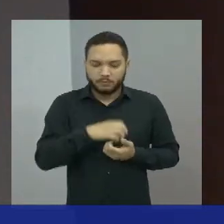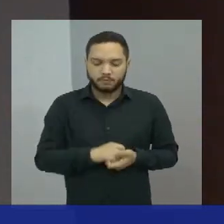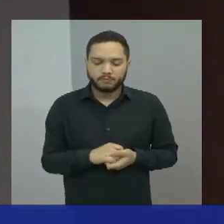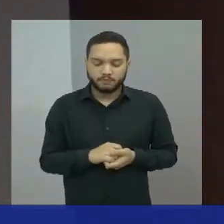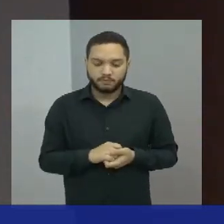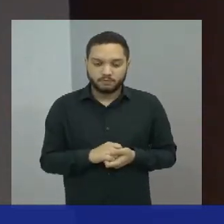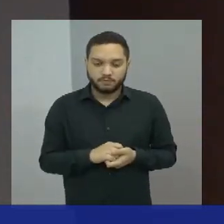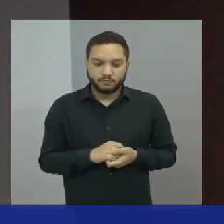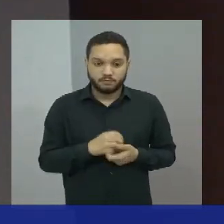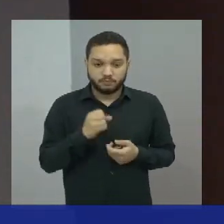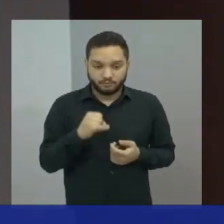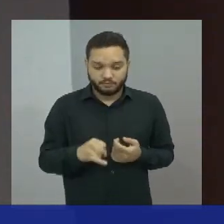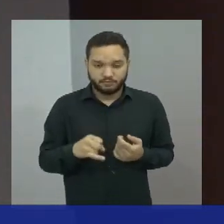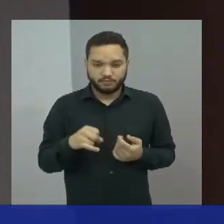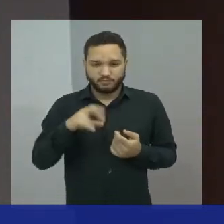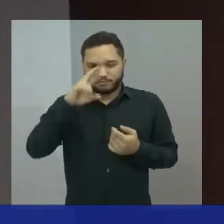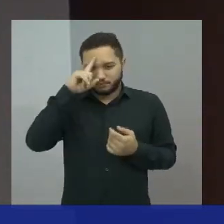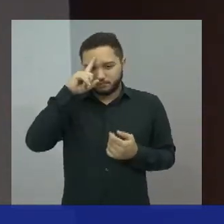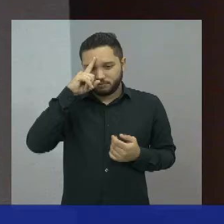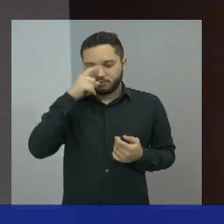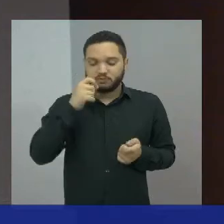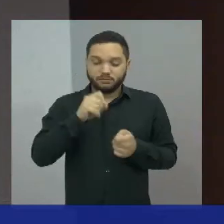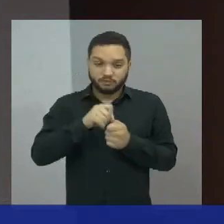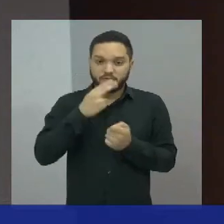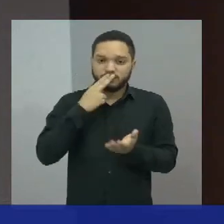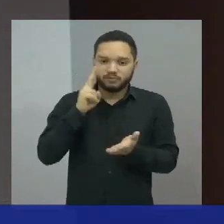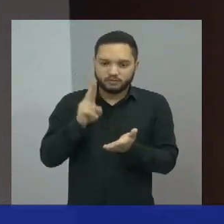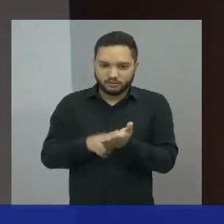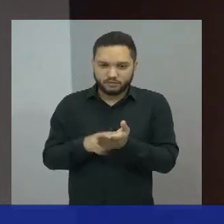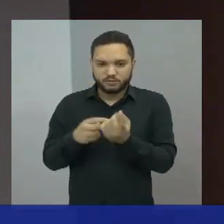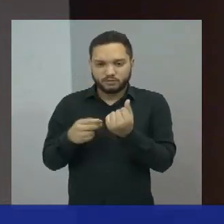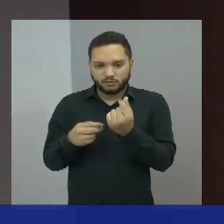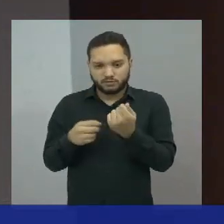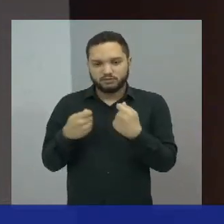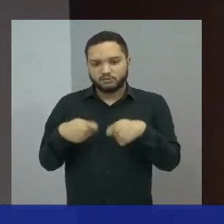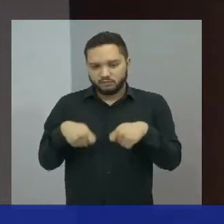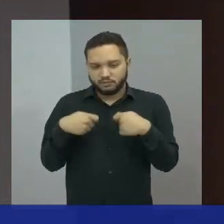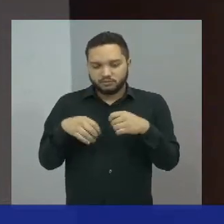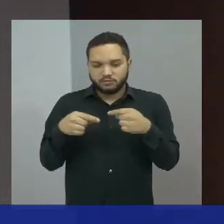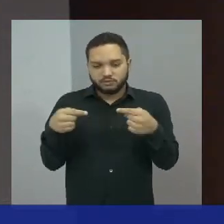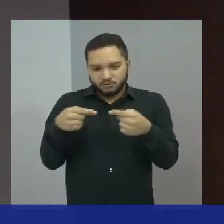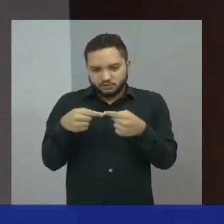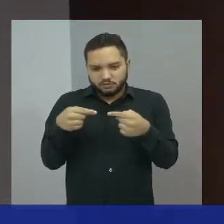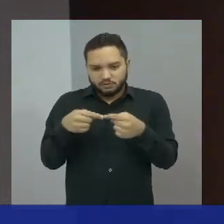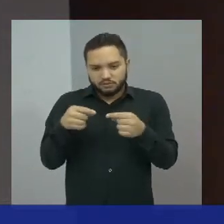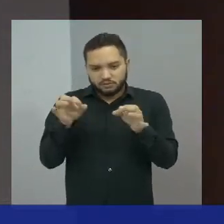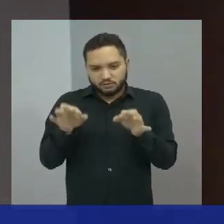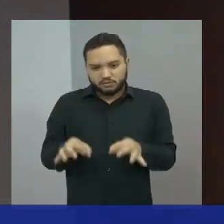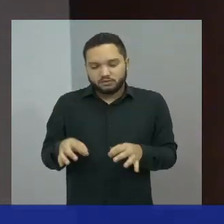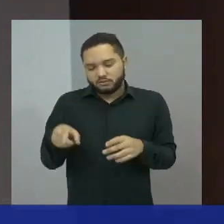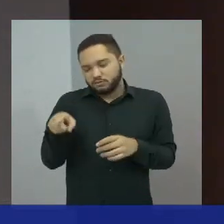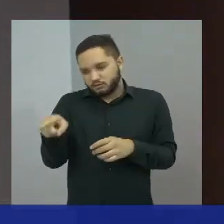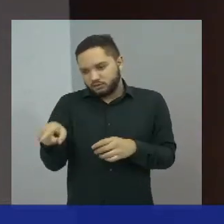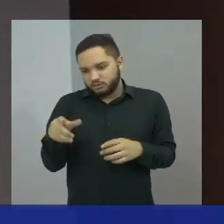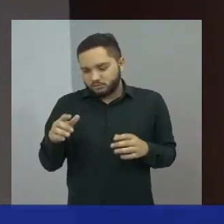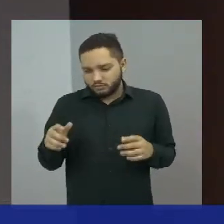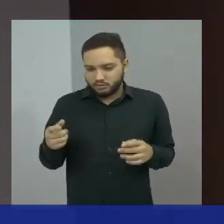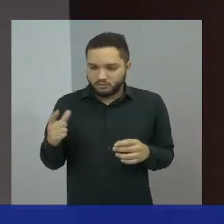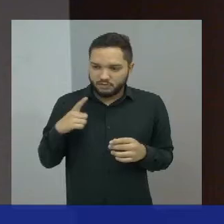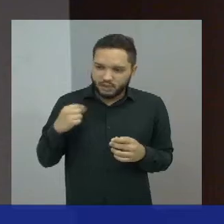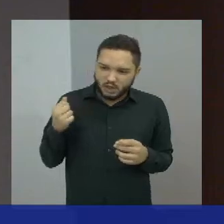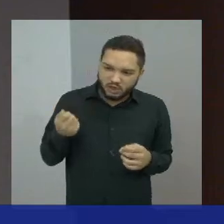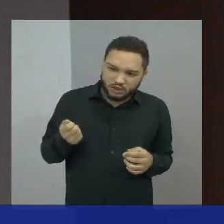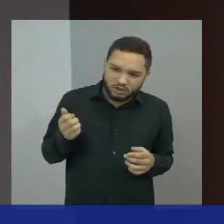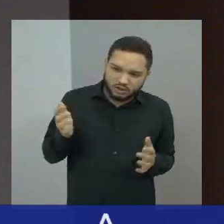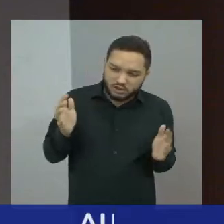Se há infração e é aplicada a multa, o valor precisa ser proporcional à capacidade daquele que foi